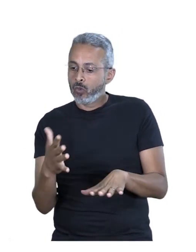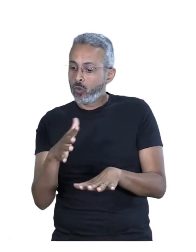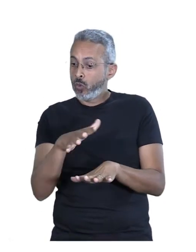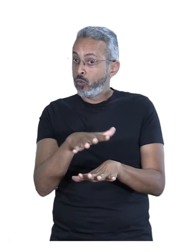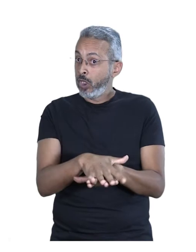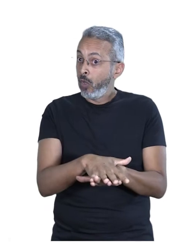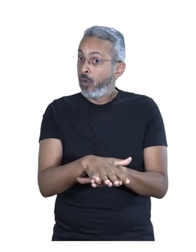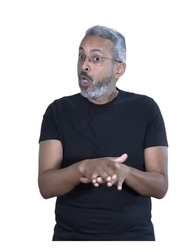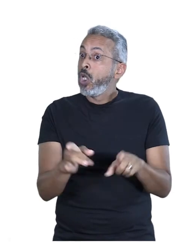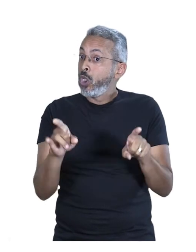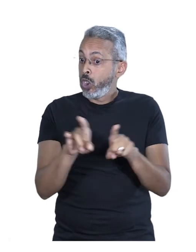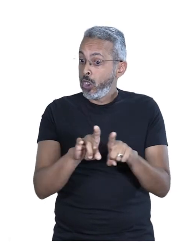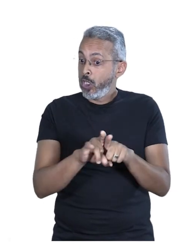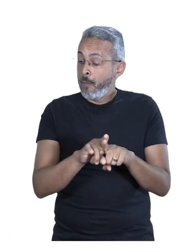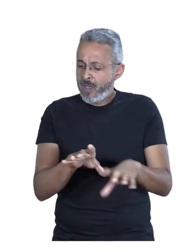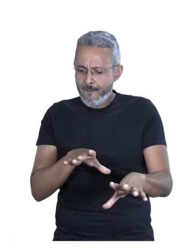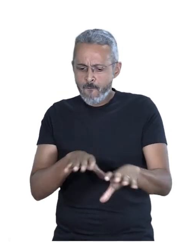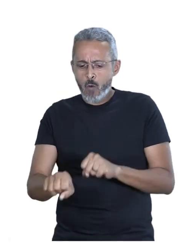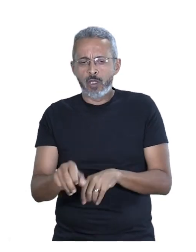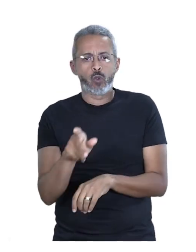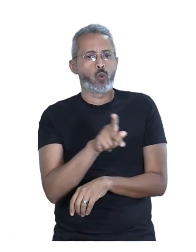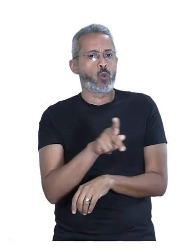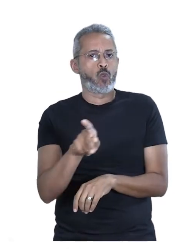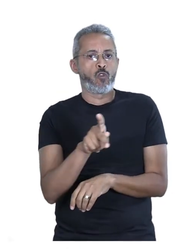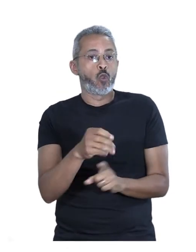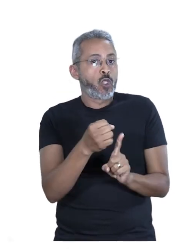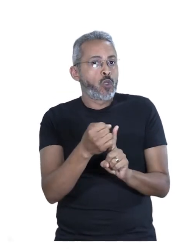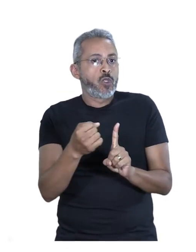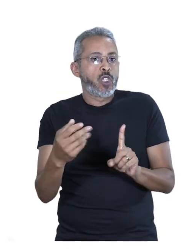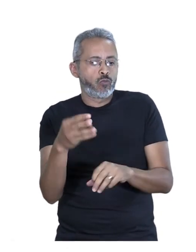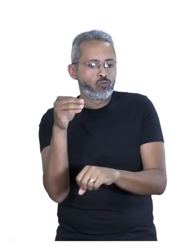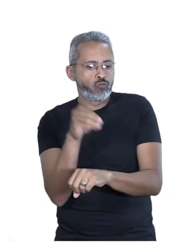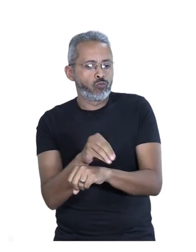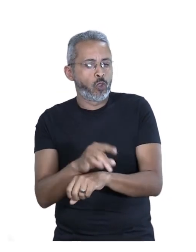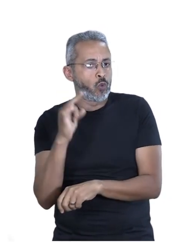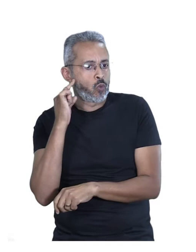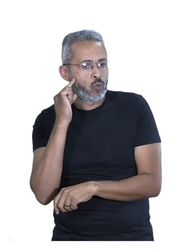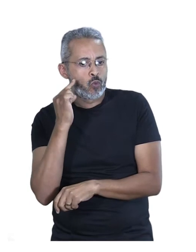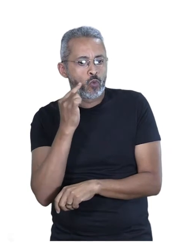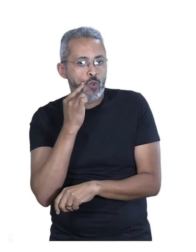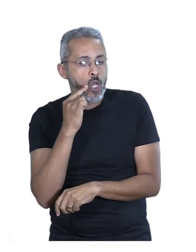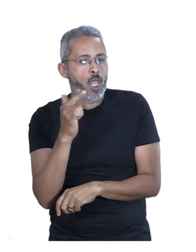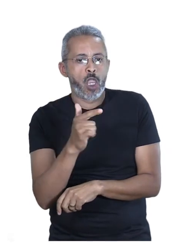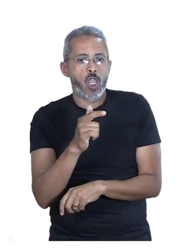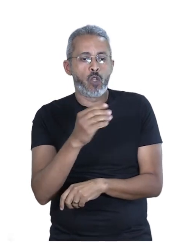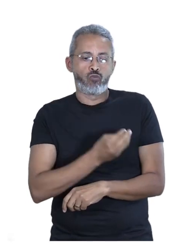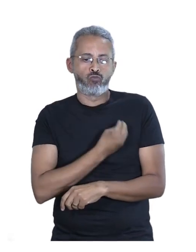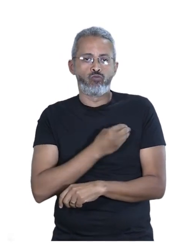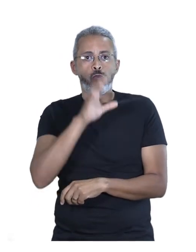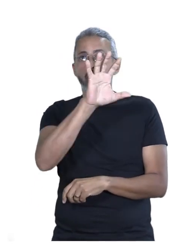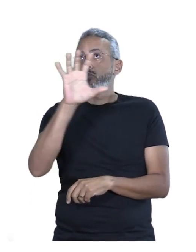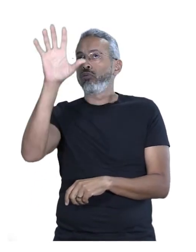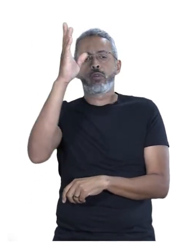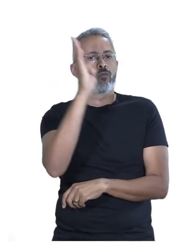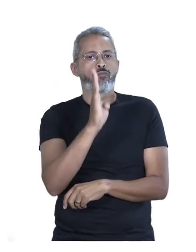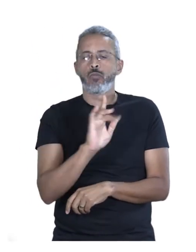da preparação do número suficiente de professores especializados no cuidado com surdos, não está presente em todo o território